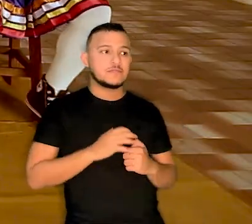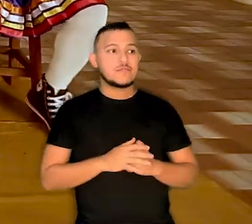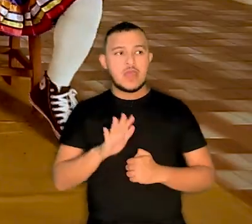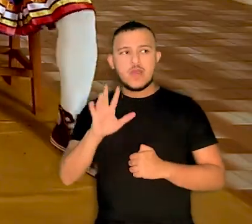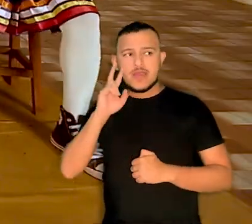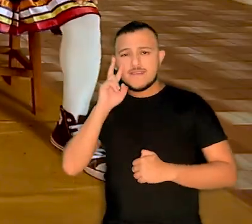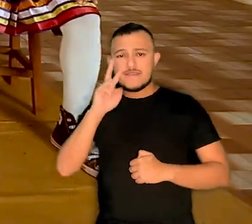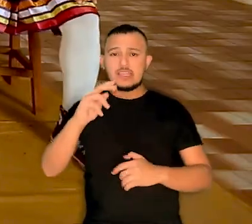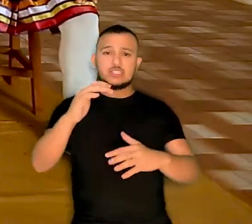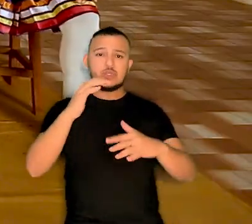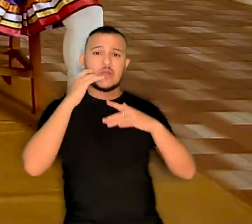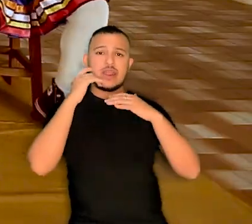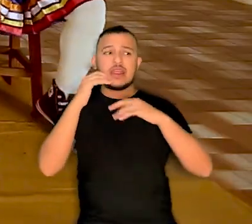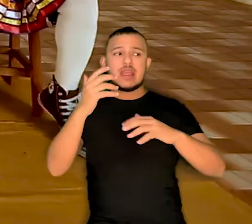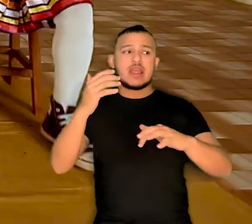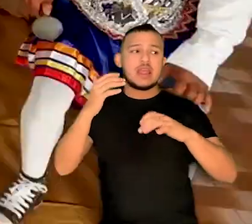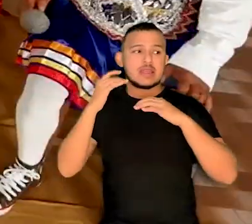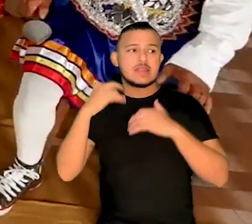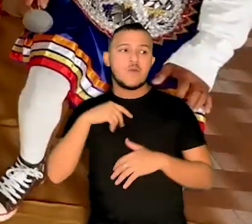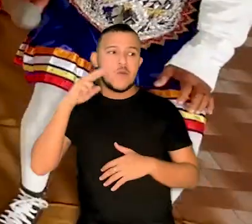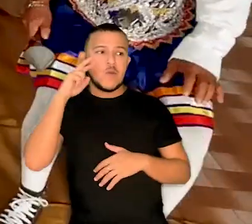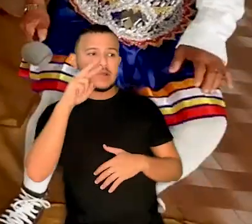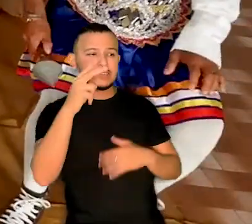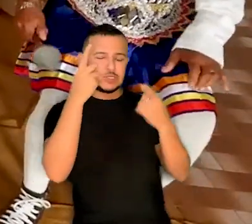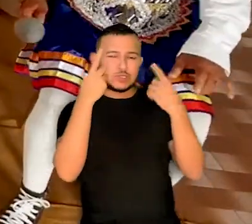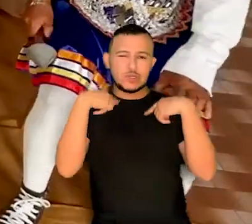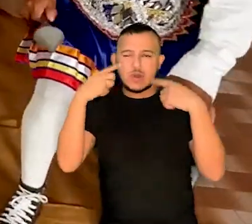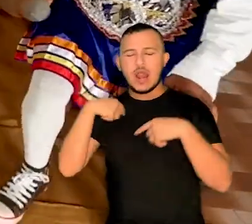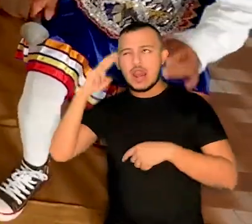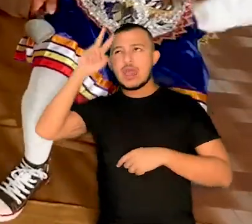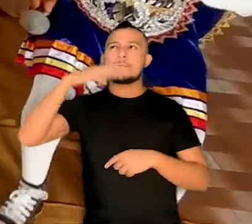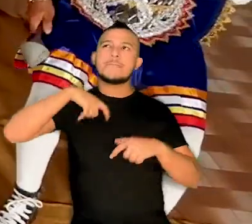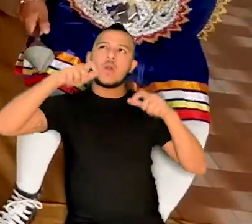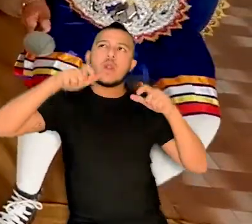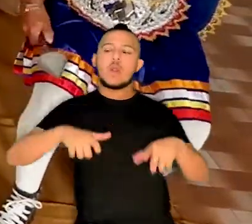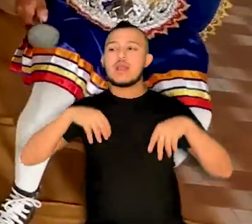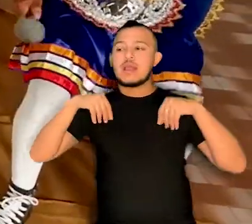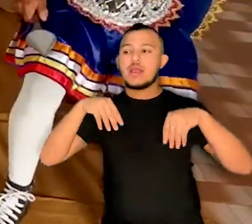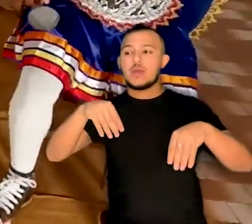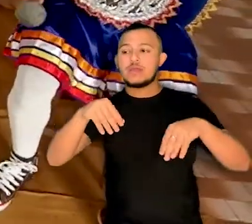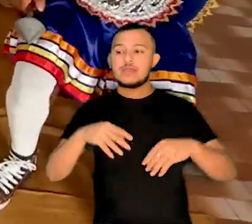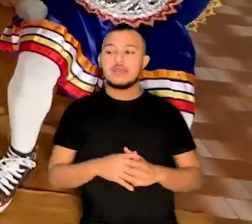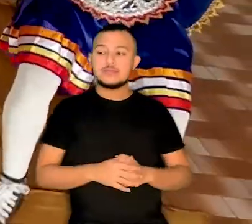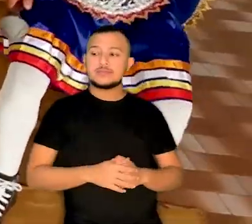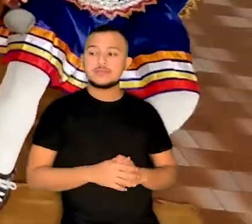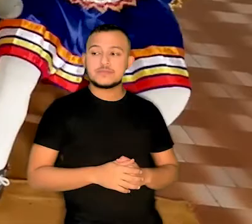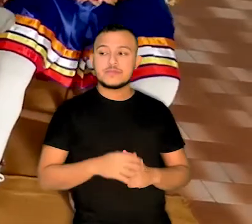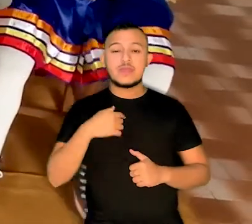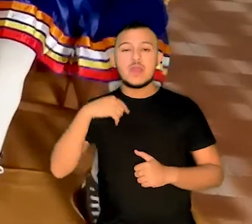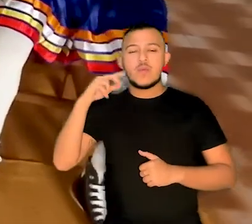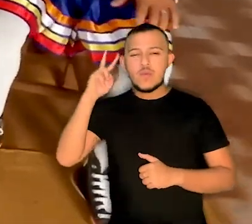a corneta a tocar, meus olhos pegam a beleza da minha terra. Quando eu vejo